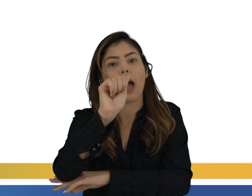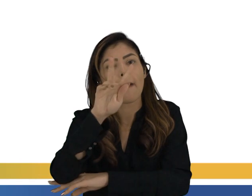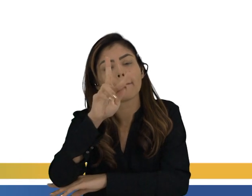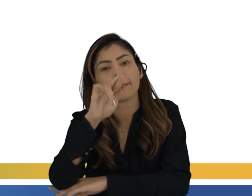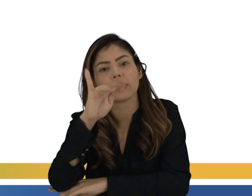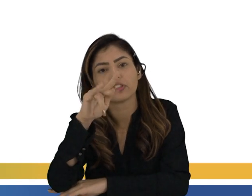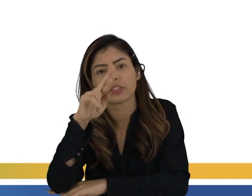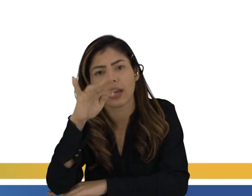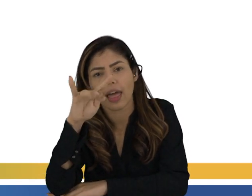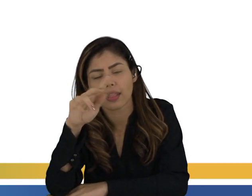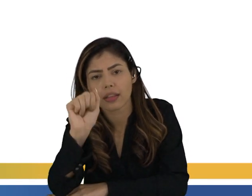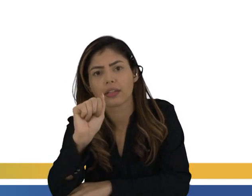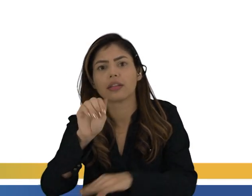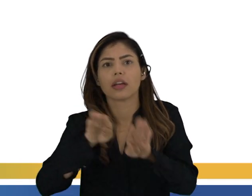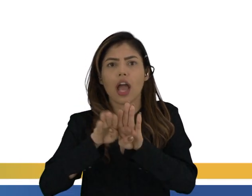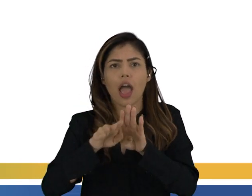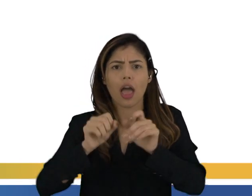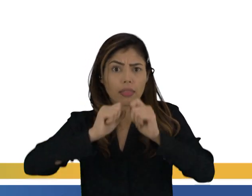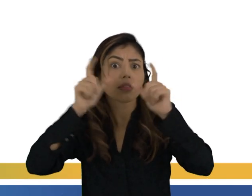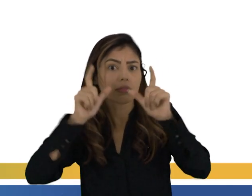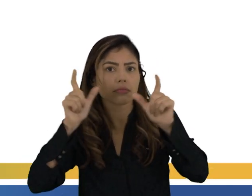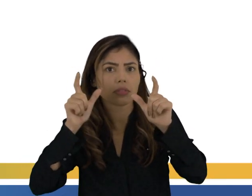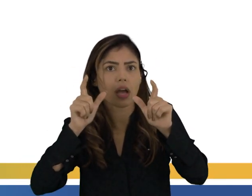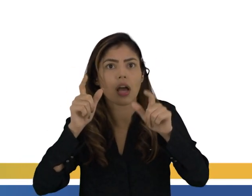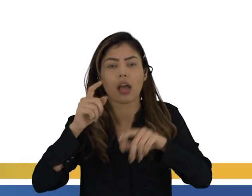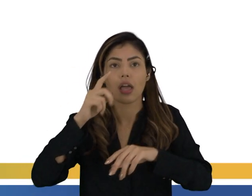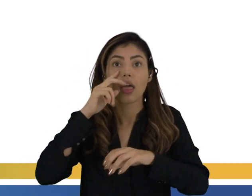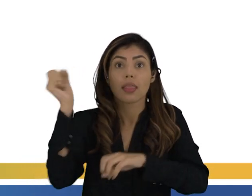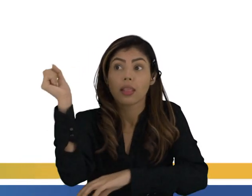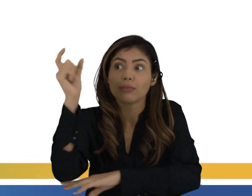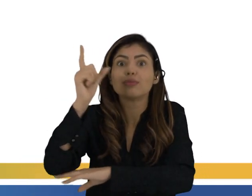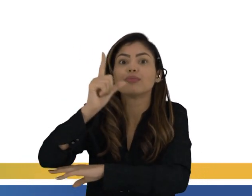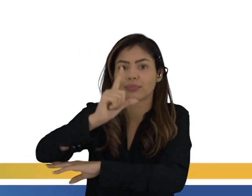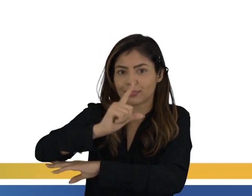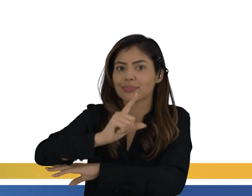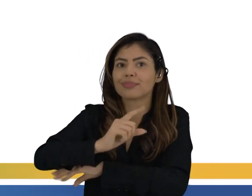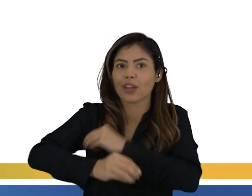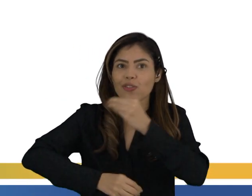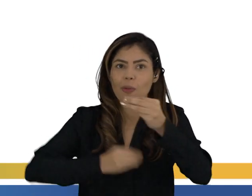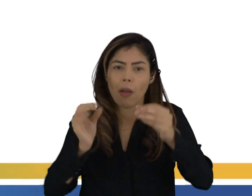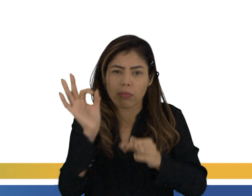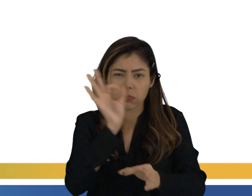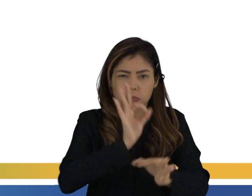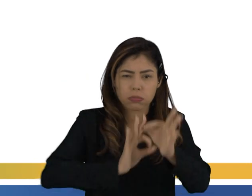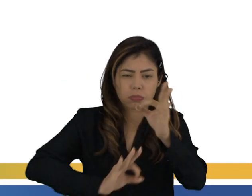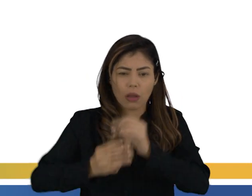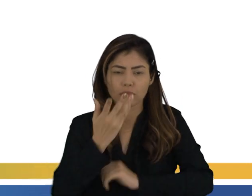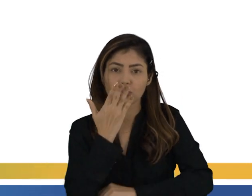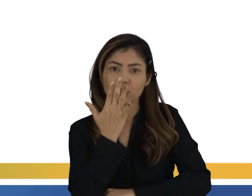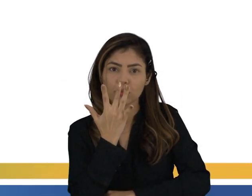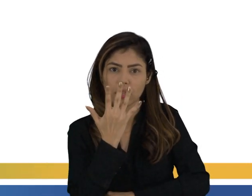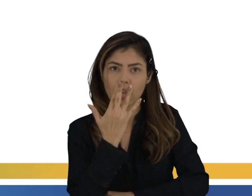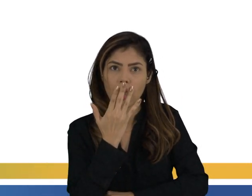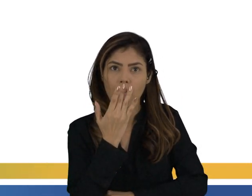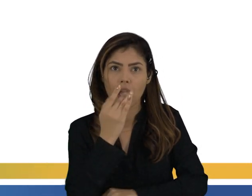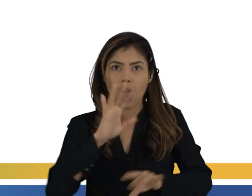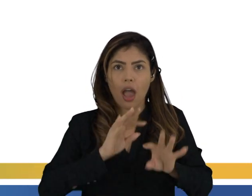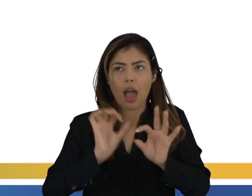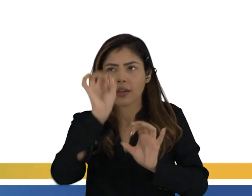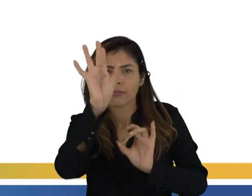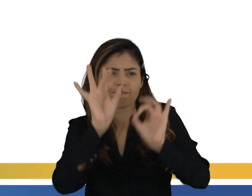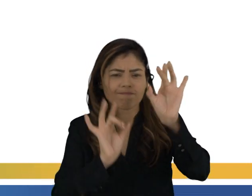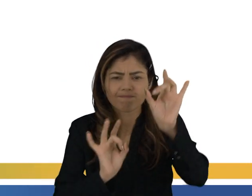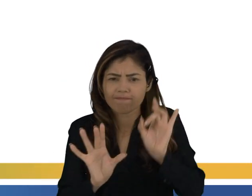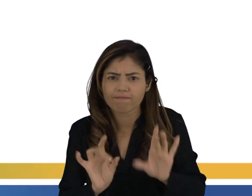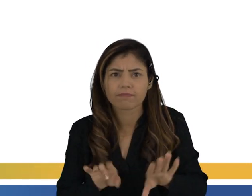abstratas, mas eu quero chamar a atenção para você da luz, né? Como ele organiza as cores, o traço.